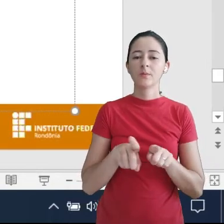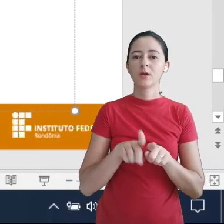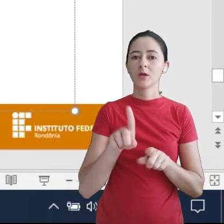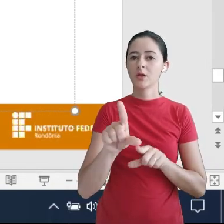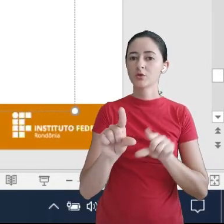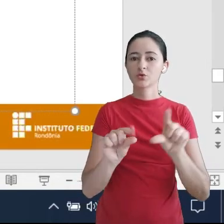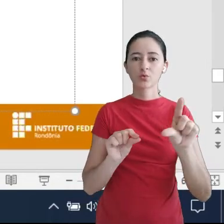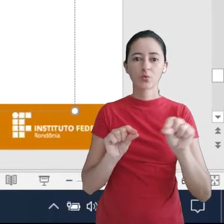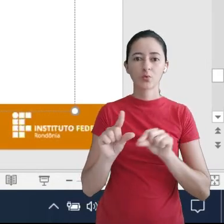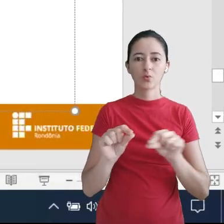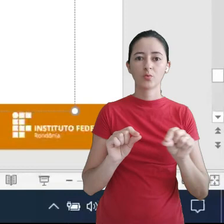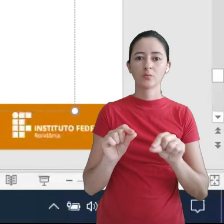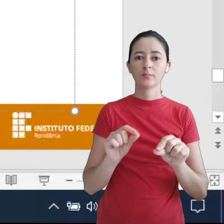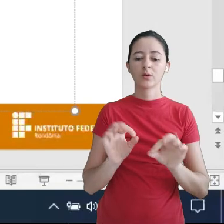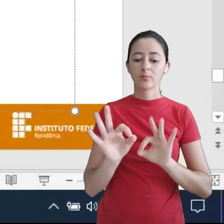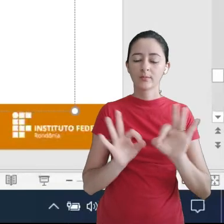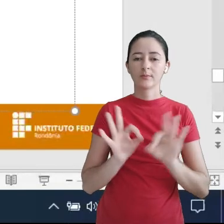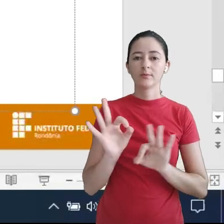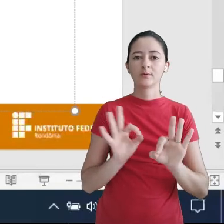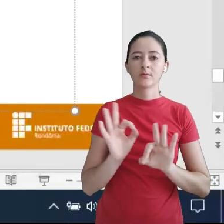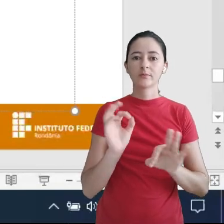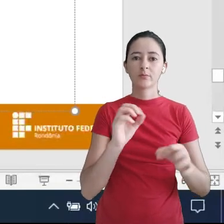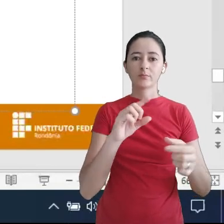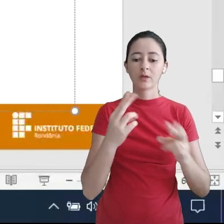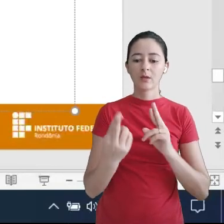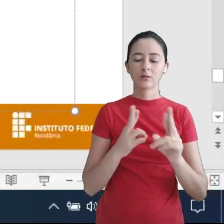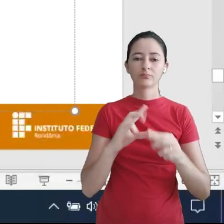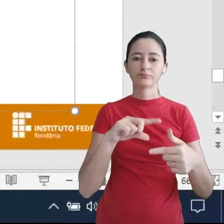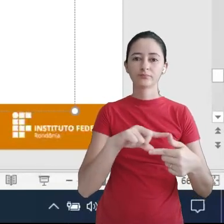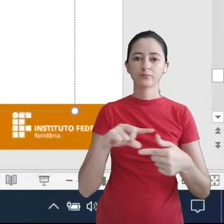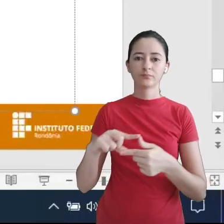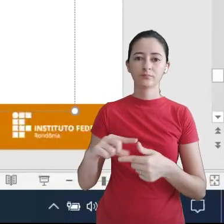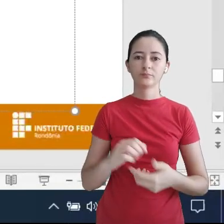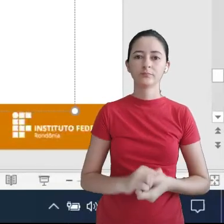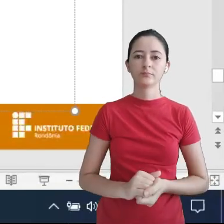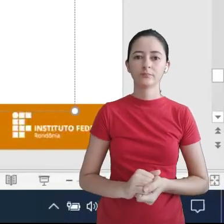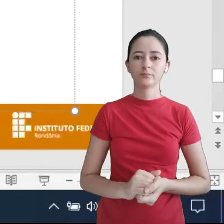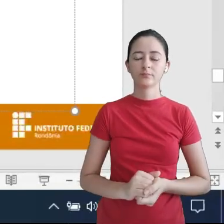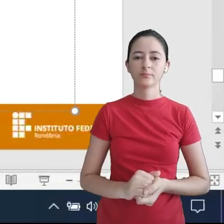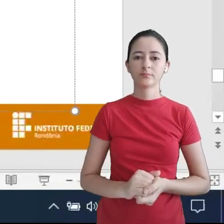0 para 0 também, tá? Que seria opcional para opcional.